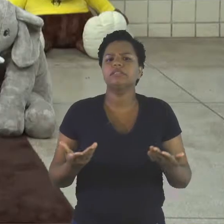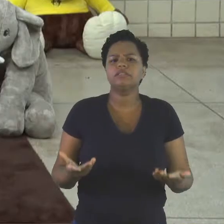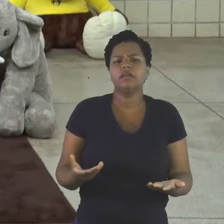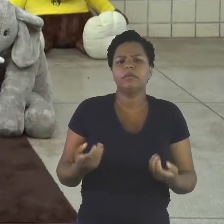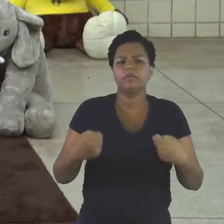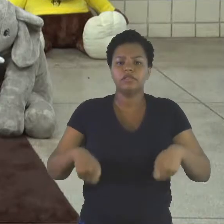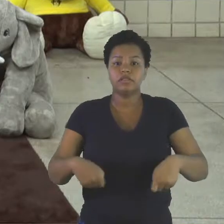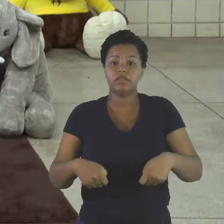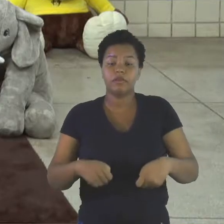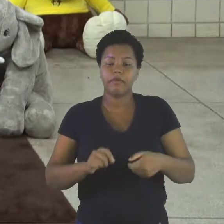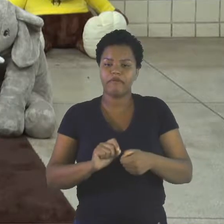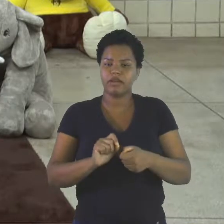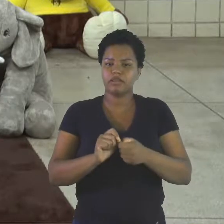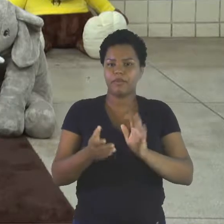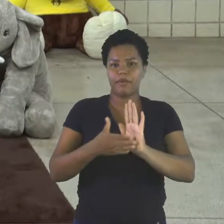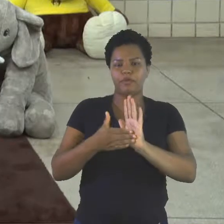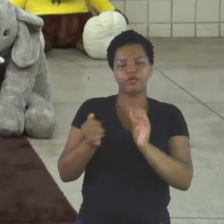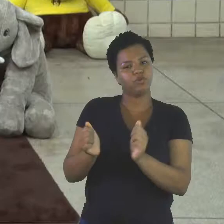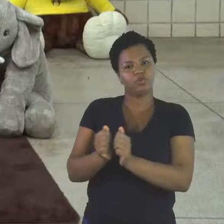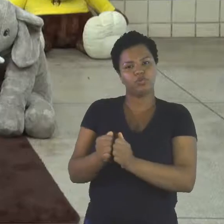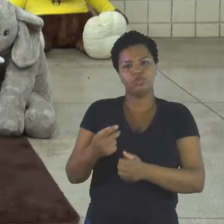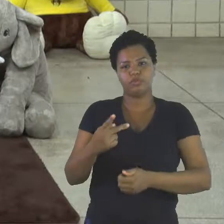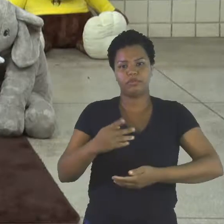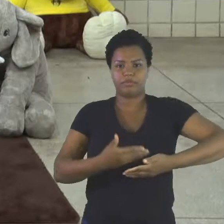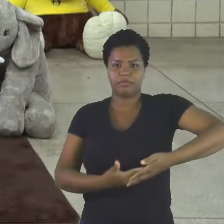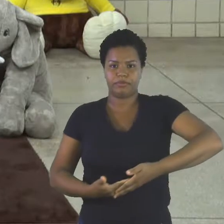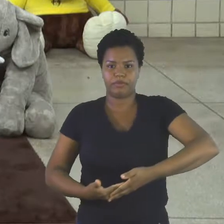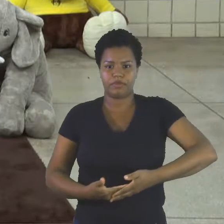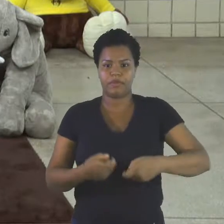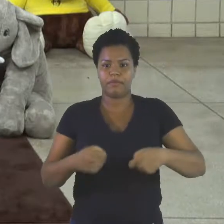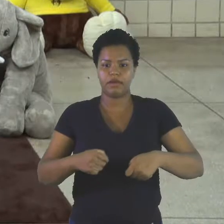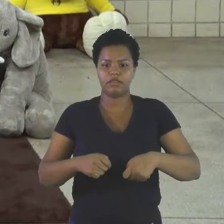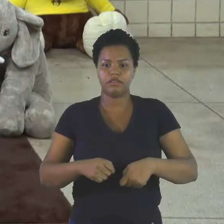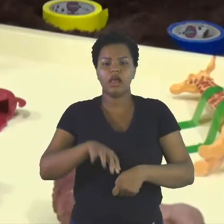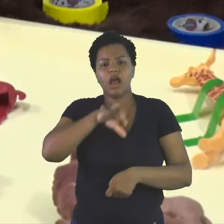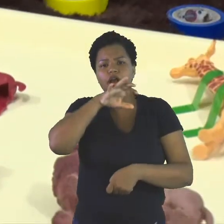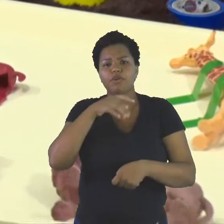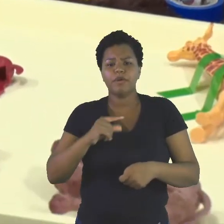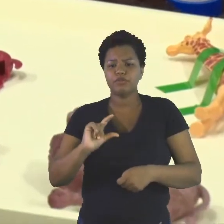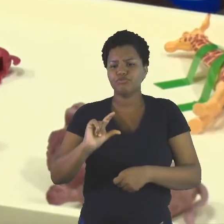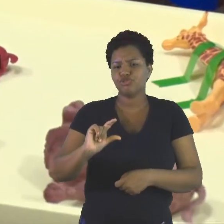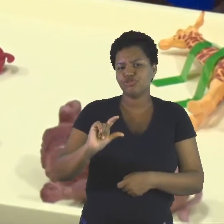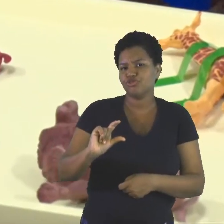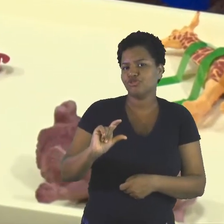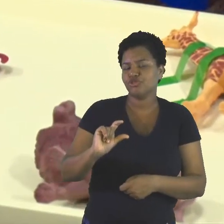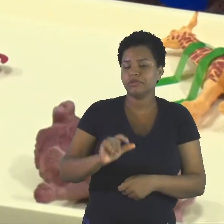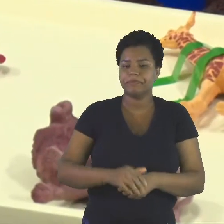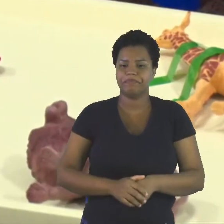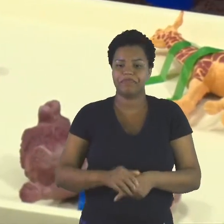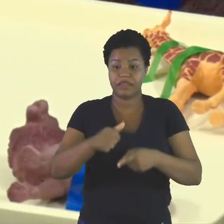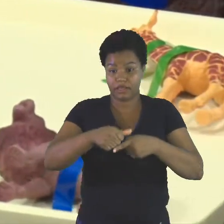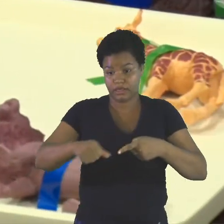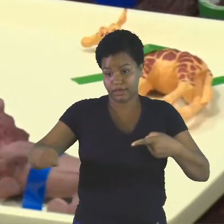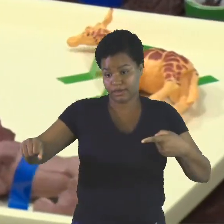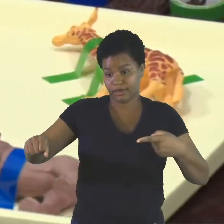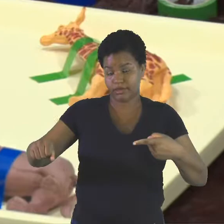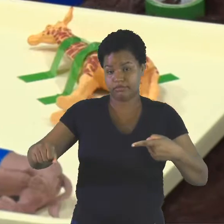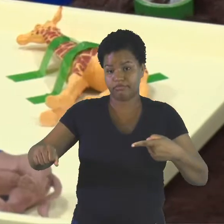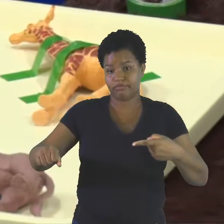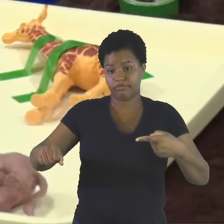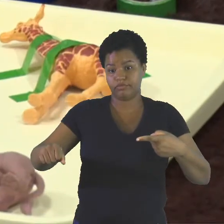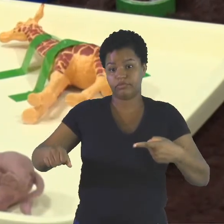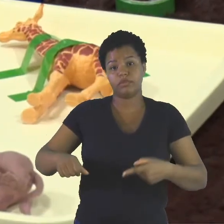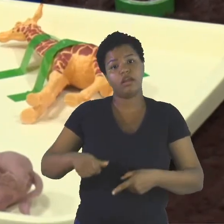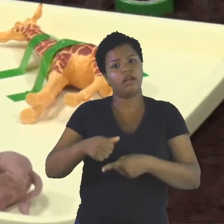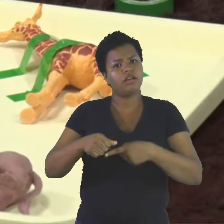essa proposta com bebê nós vamos precisar de miniatura de animais de fita adesivas a